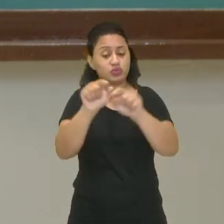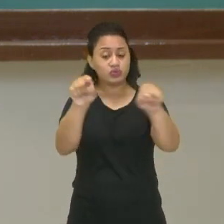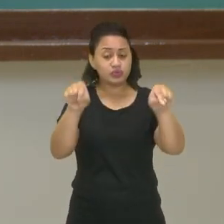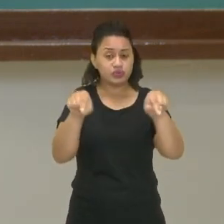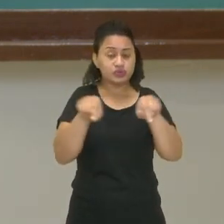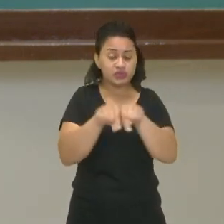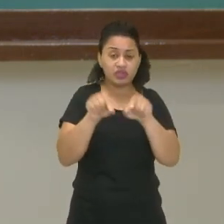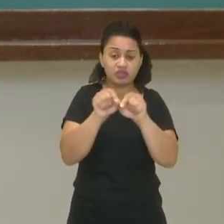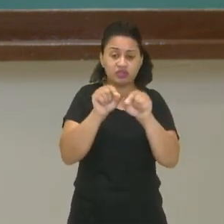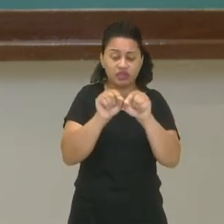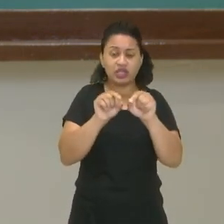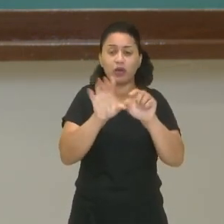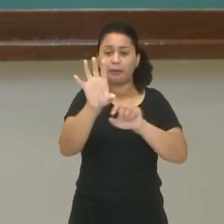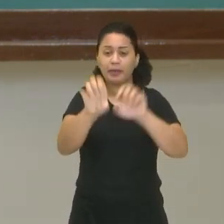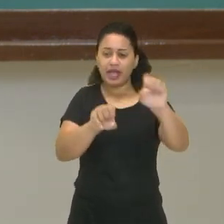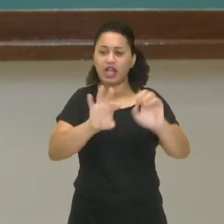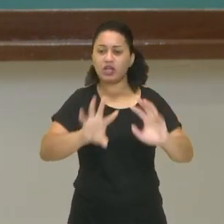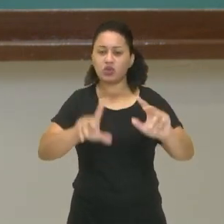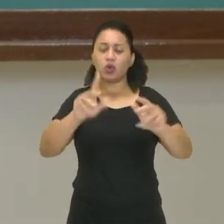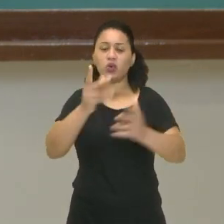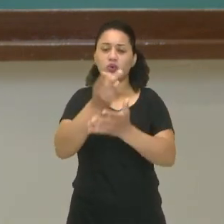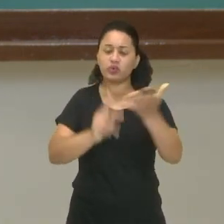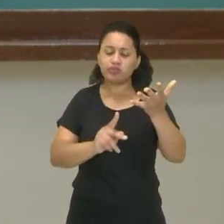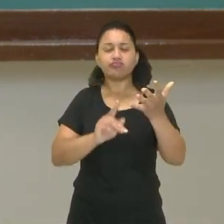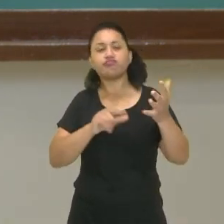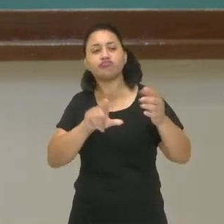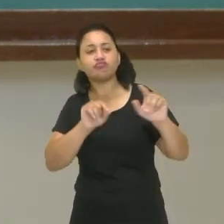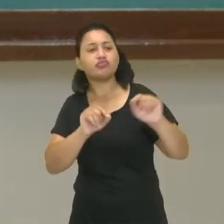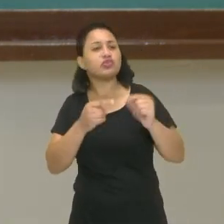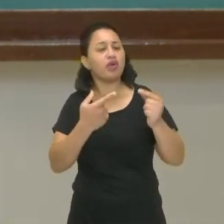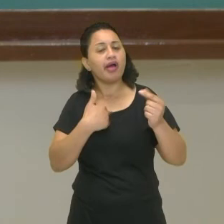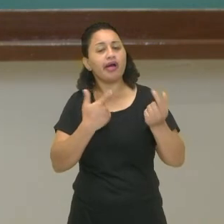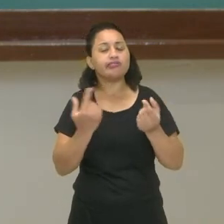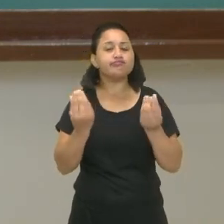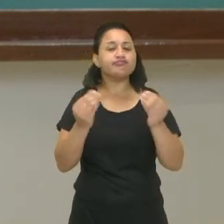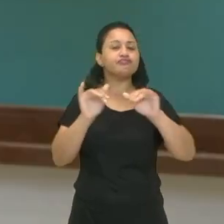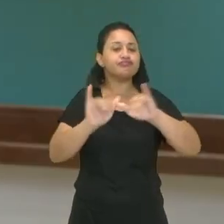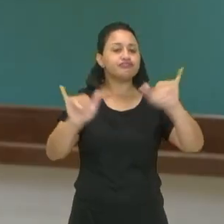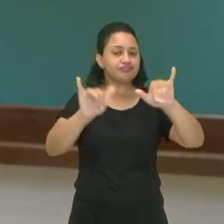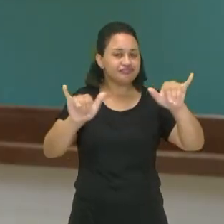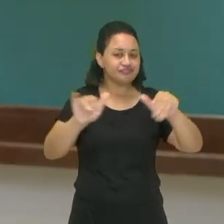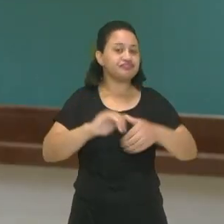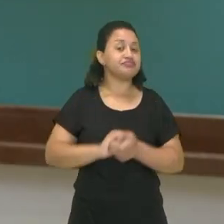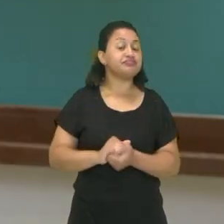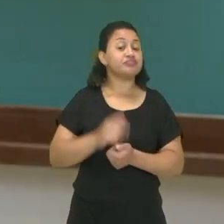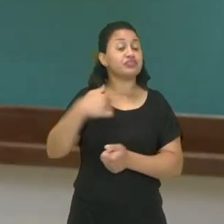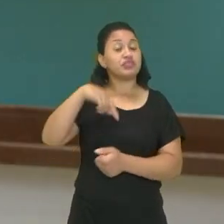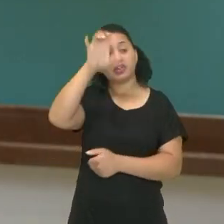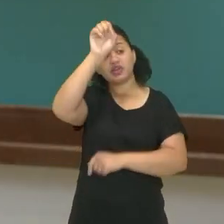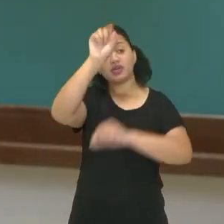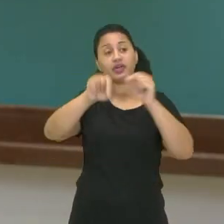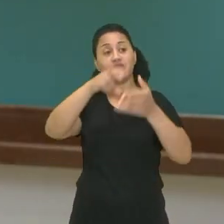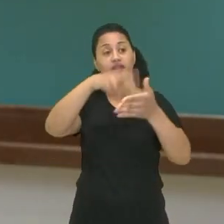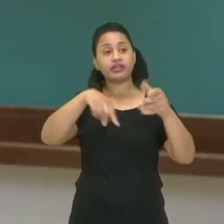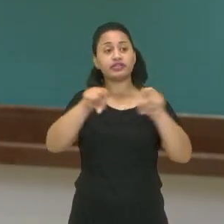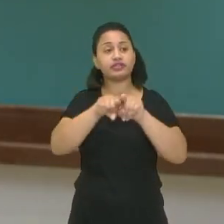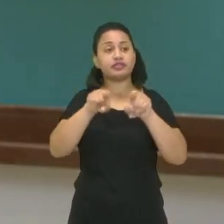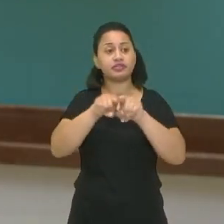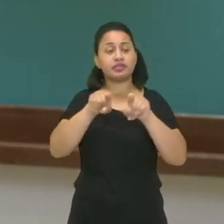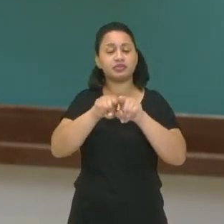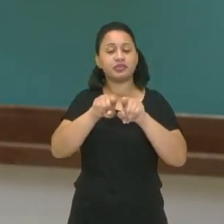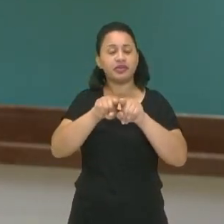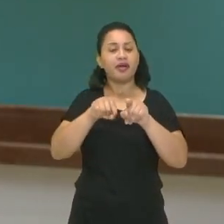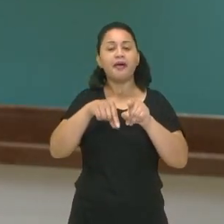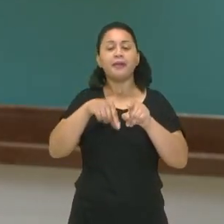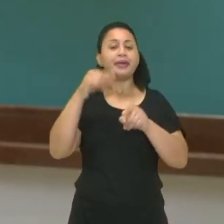um Padlet expondo os melhores sonetos. O que aprendemos? Lemos e interpretamos poemas da